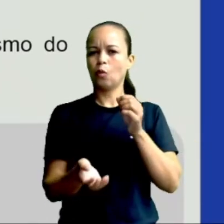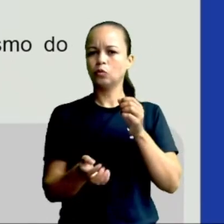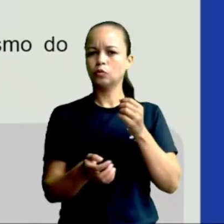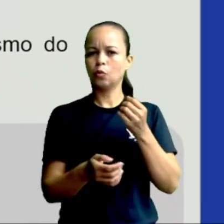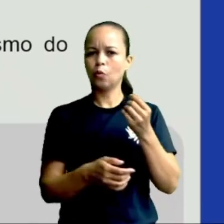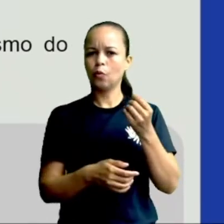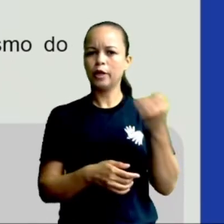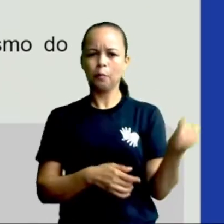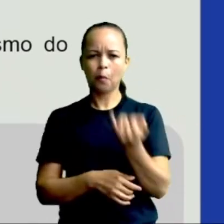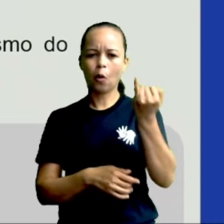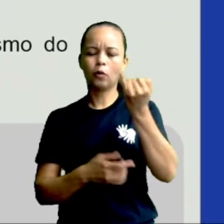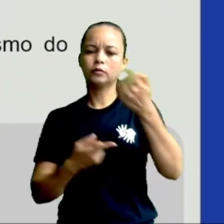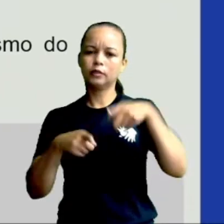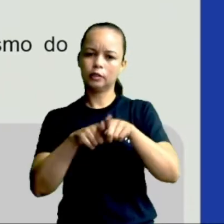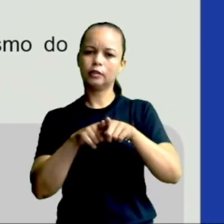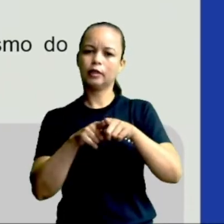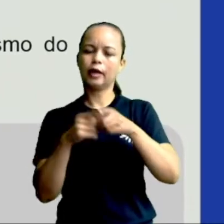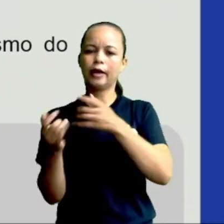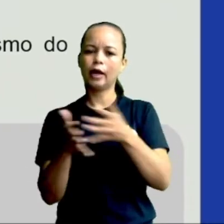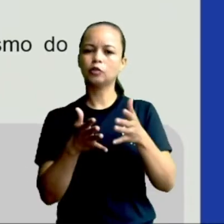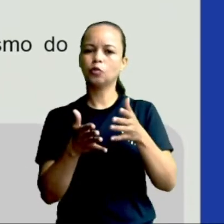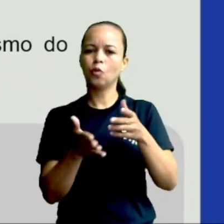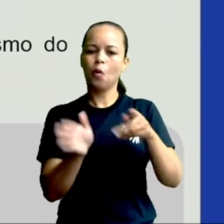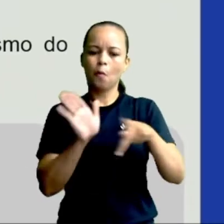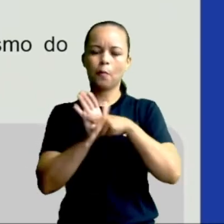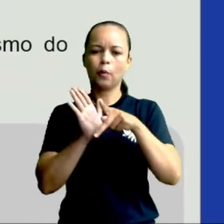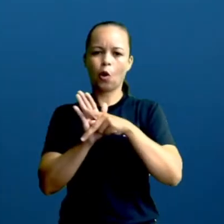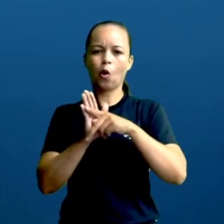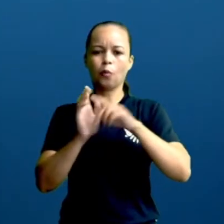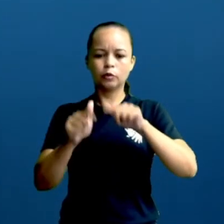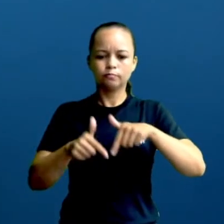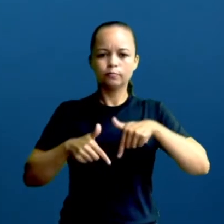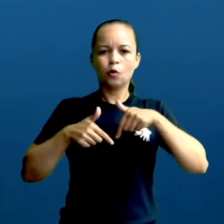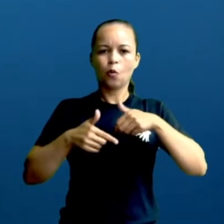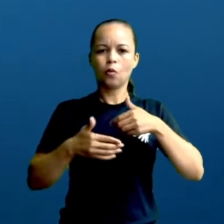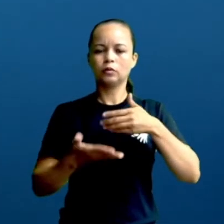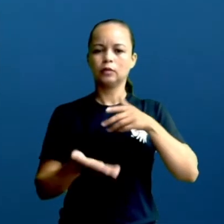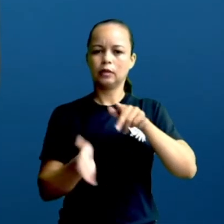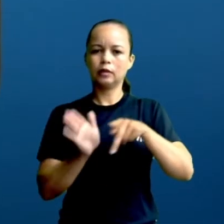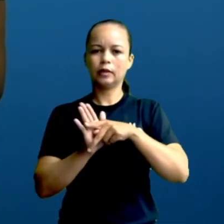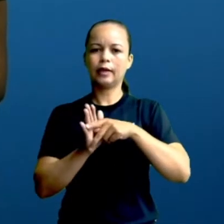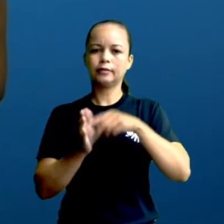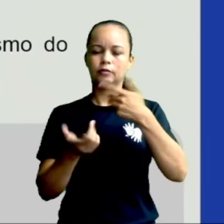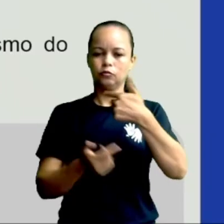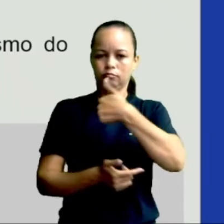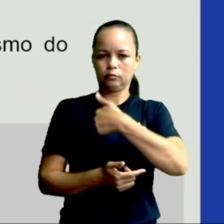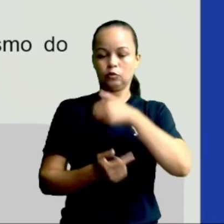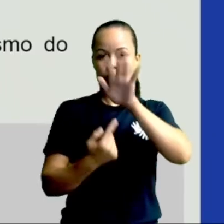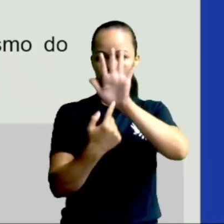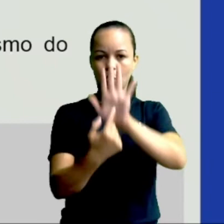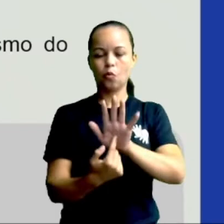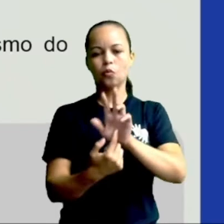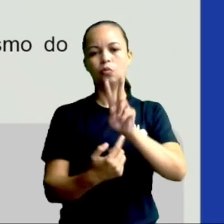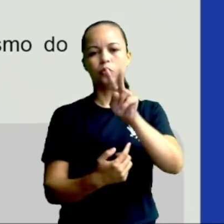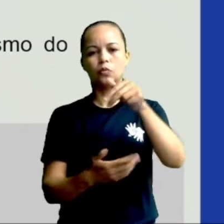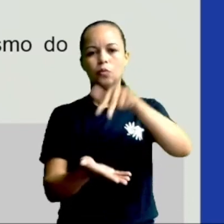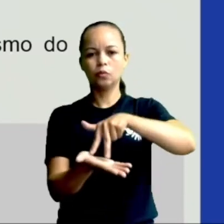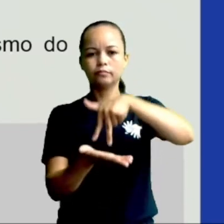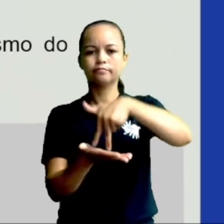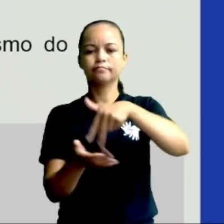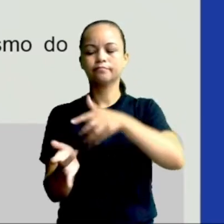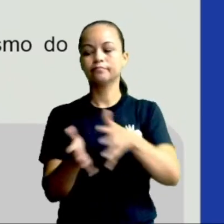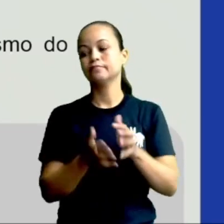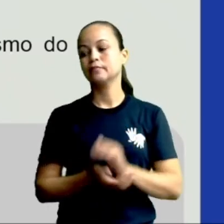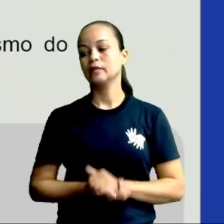era a questão do benefício próprio, era um governo autocentrado, né, na figura de Vargas, tá? E aí, no caso do